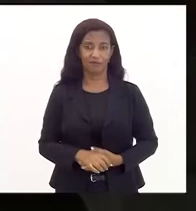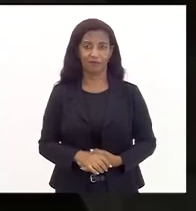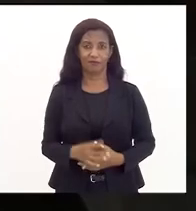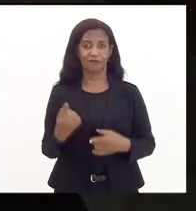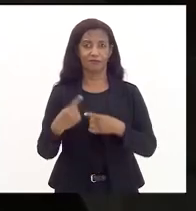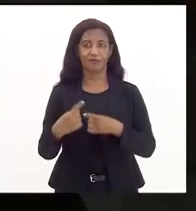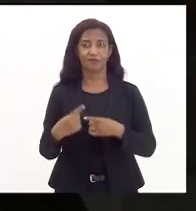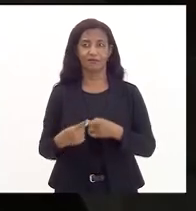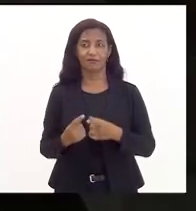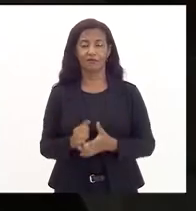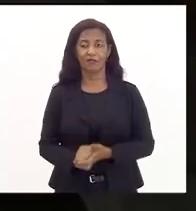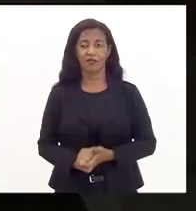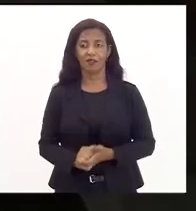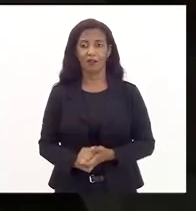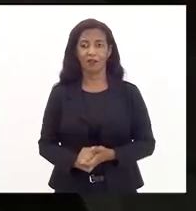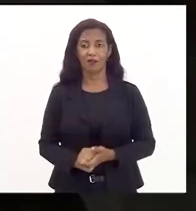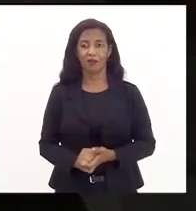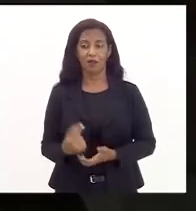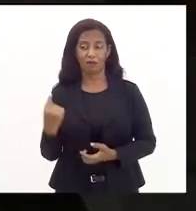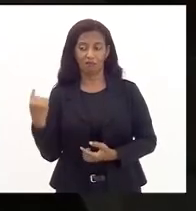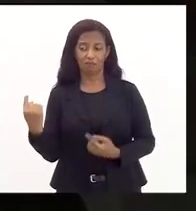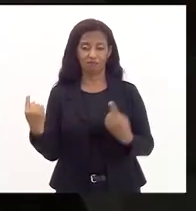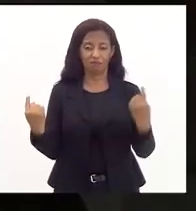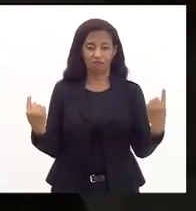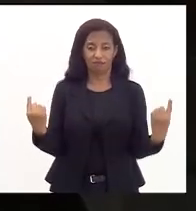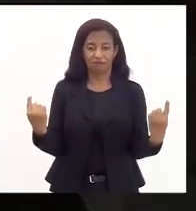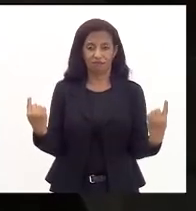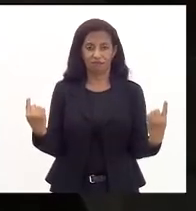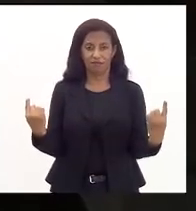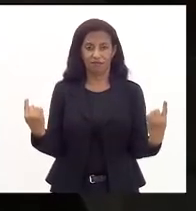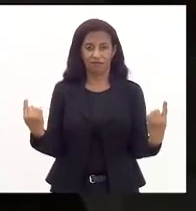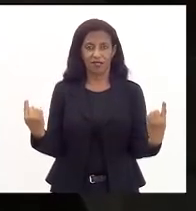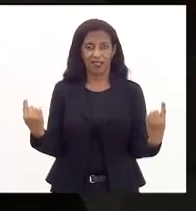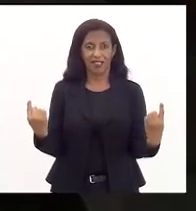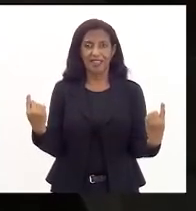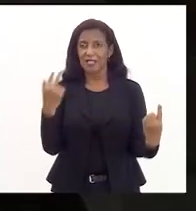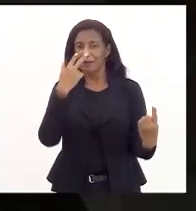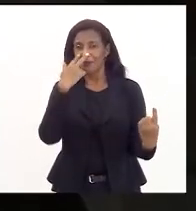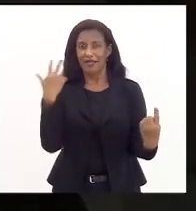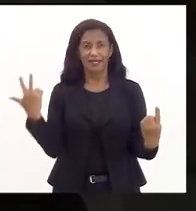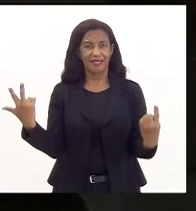Porque os extremos se nutrem.